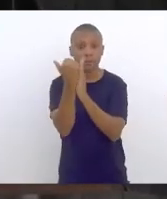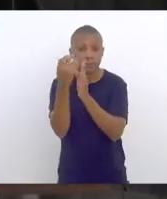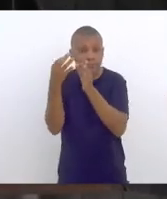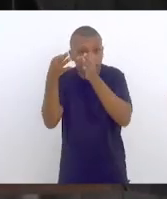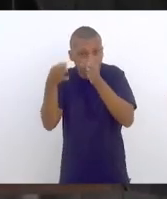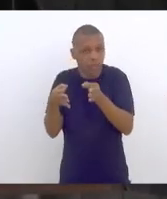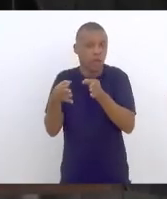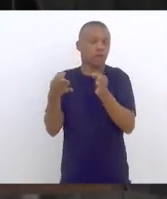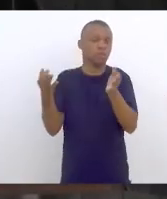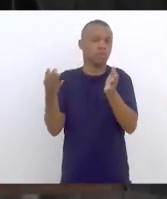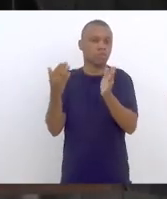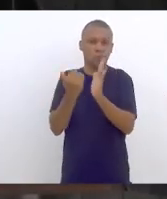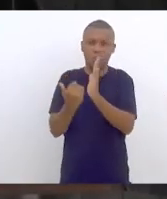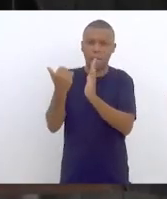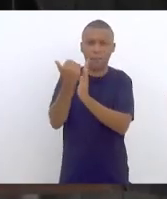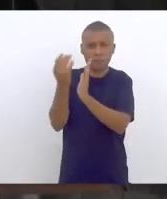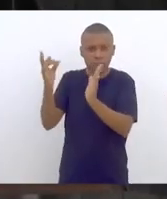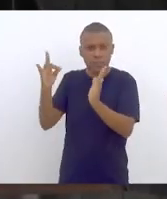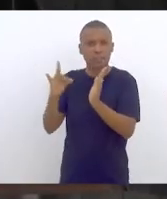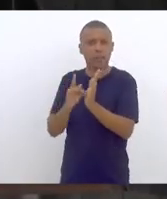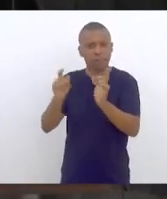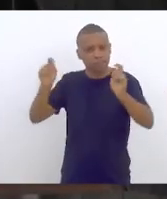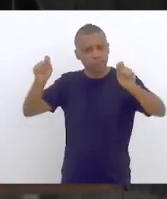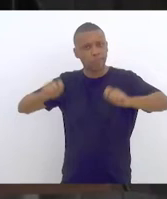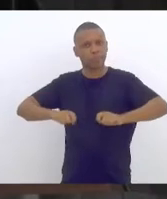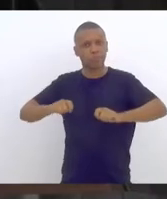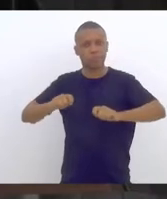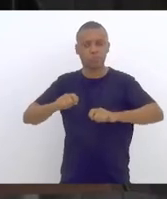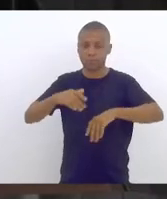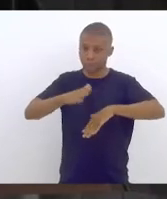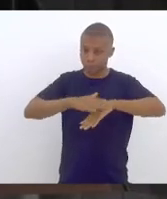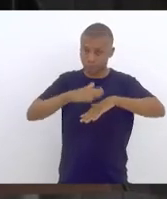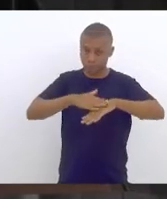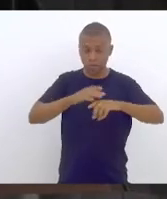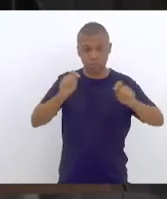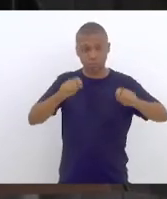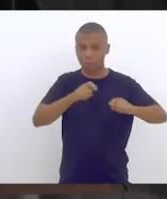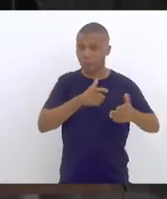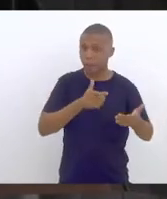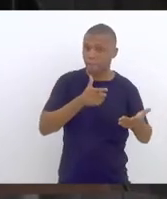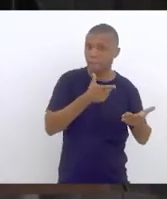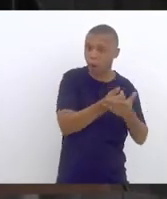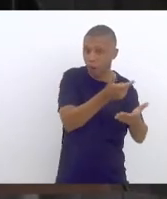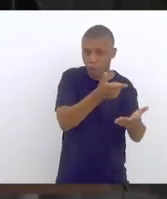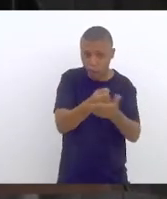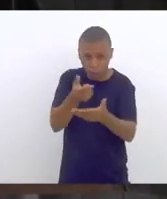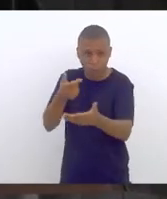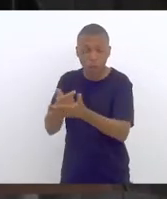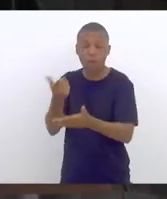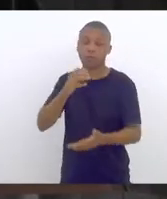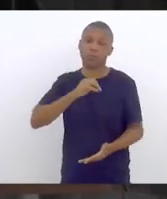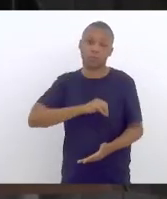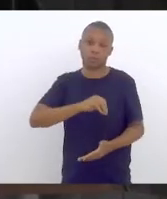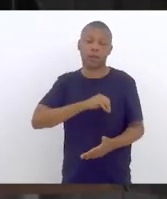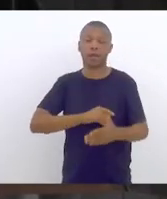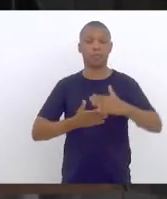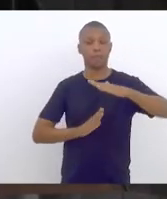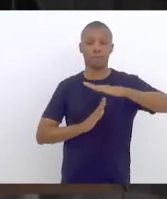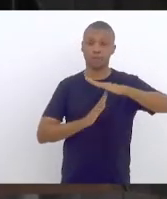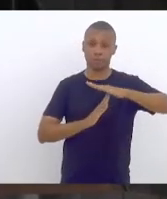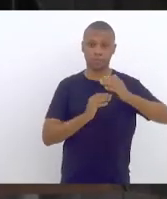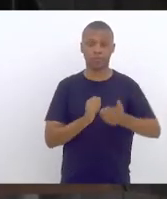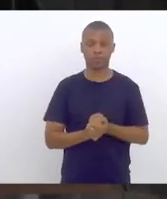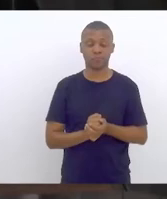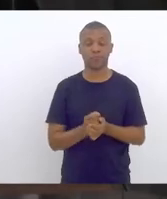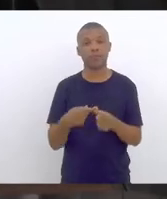efetivo no poder de compra né do salário mínimo como sempre aconteceu nos governos Lula e nesse sentido é preciso